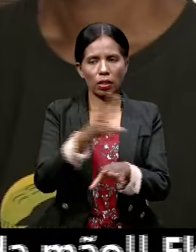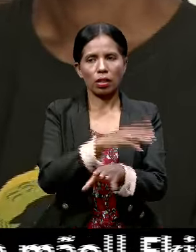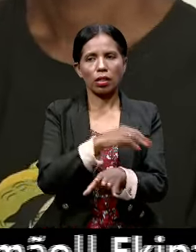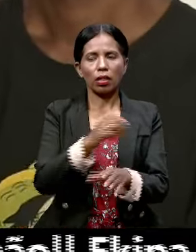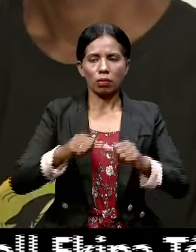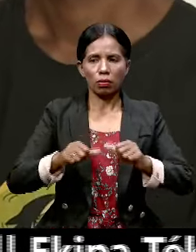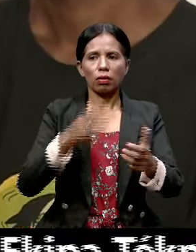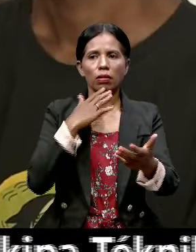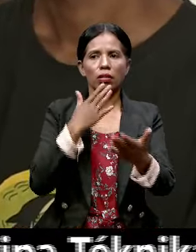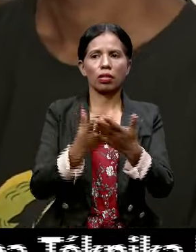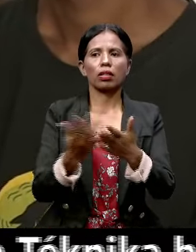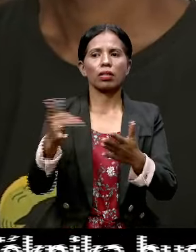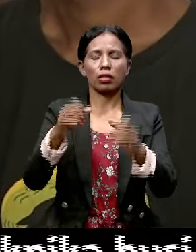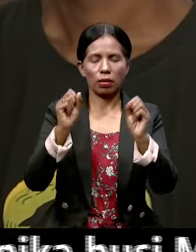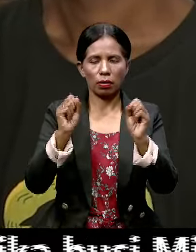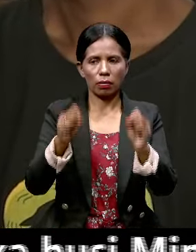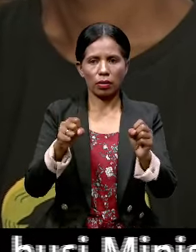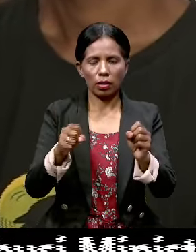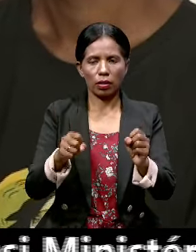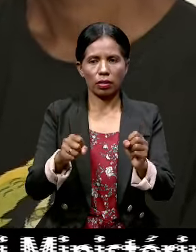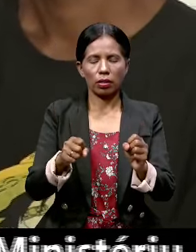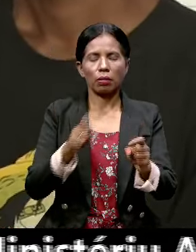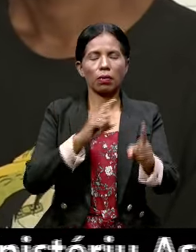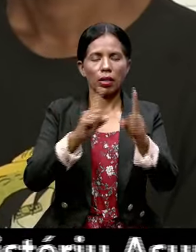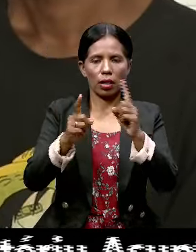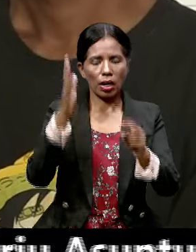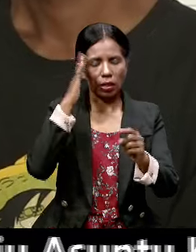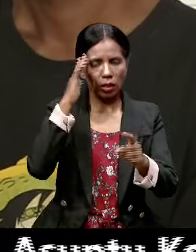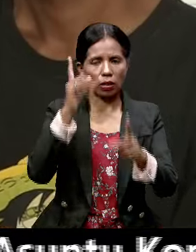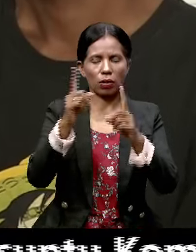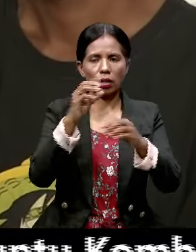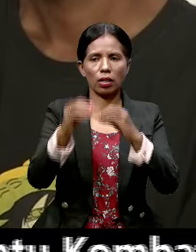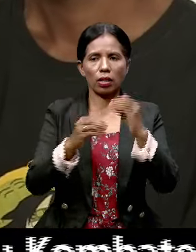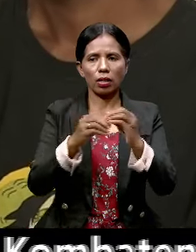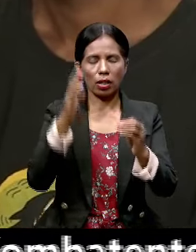dia, tan basira bel no mínimo ser bel interpreta, ser bel kuliah, ser bel